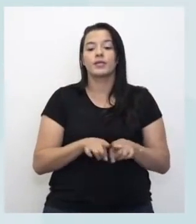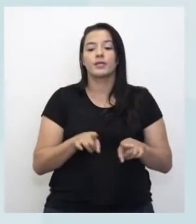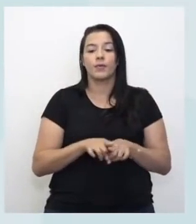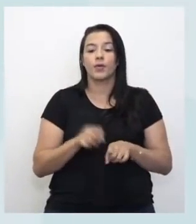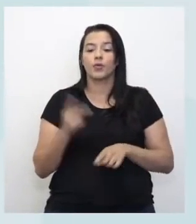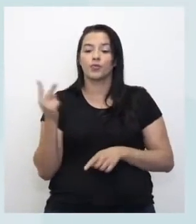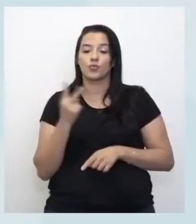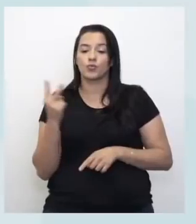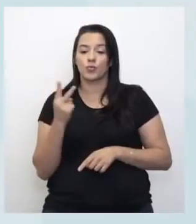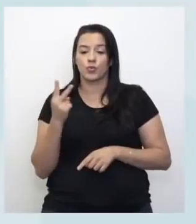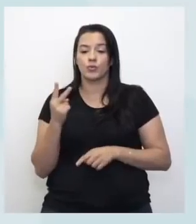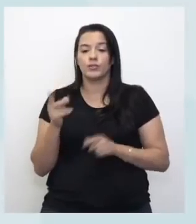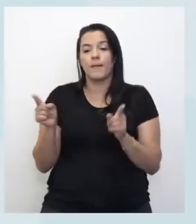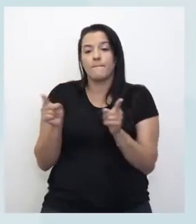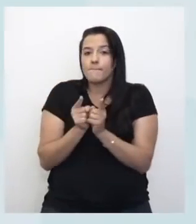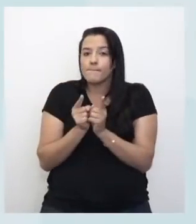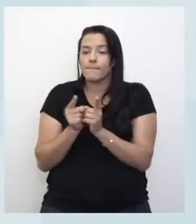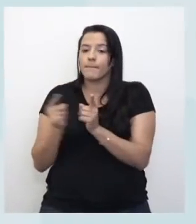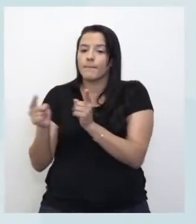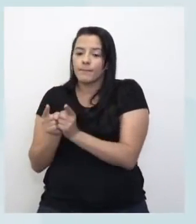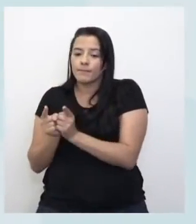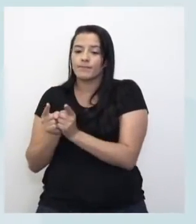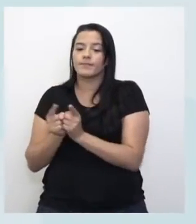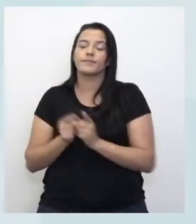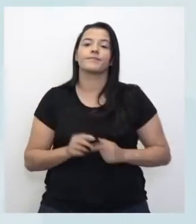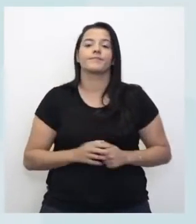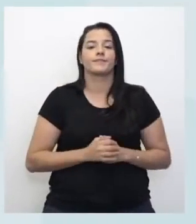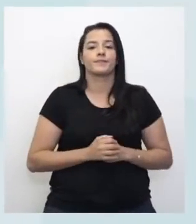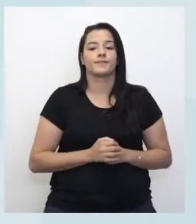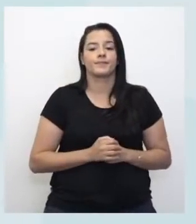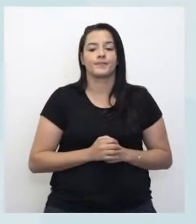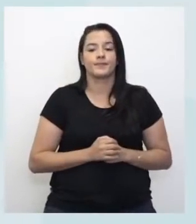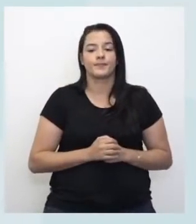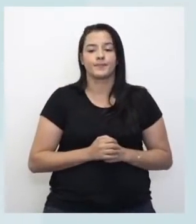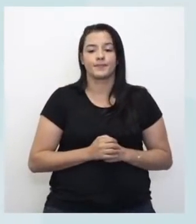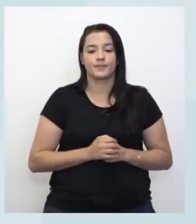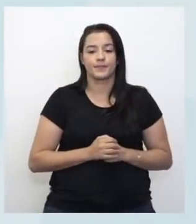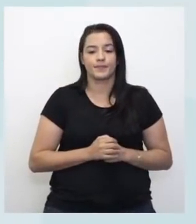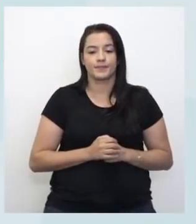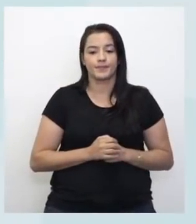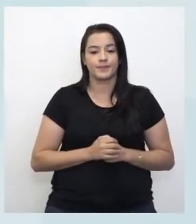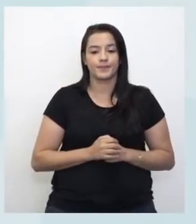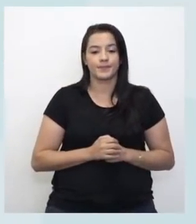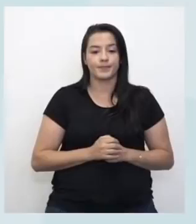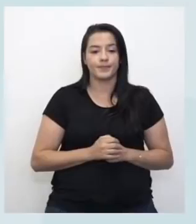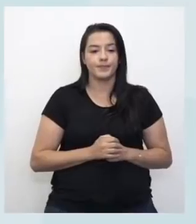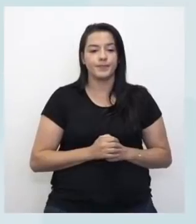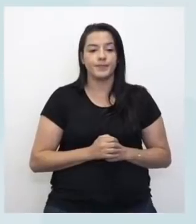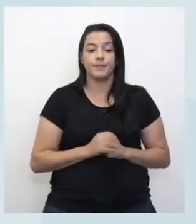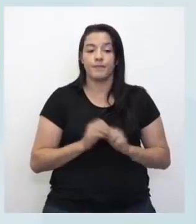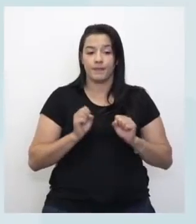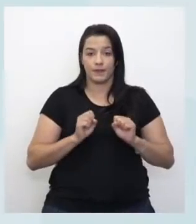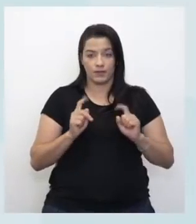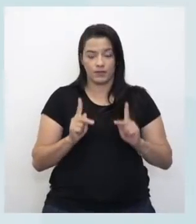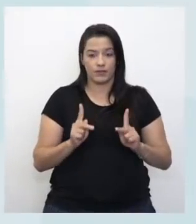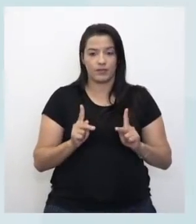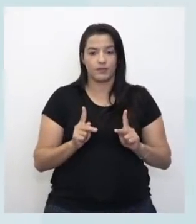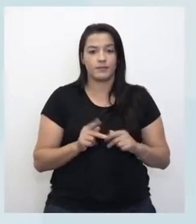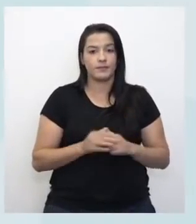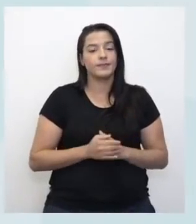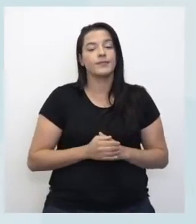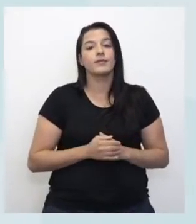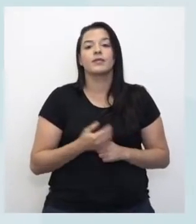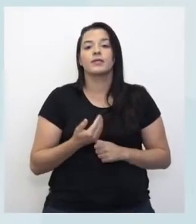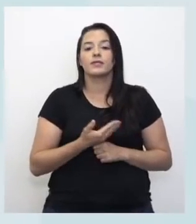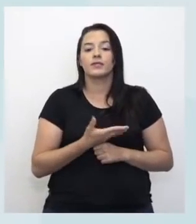dois mais esses dois, que é dessa partezinha menor. Então, nós